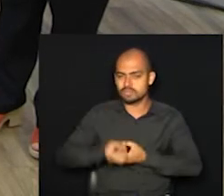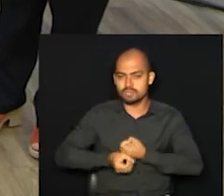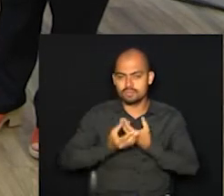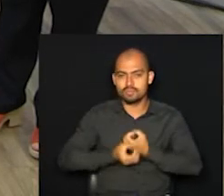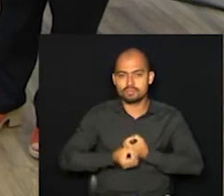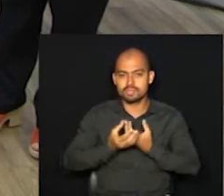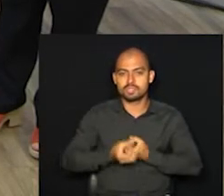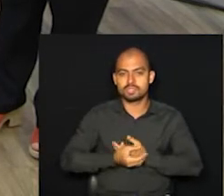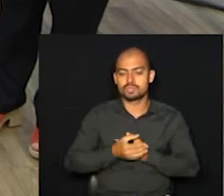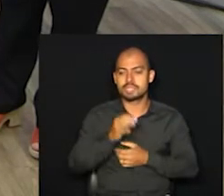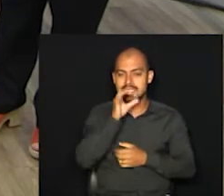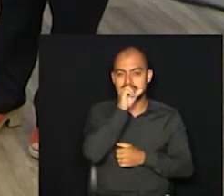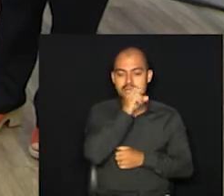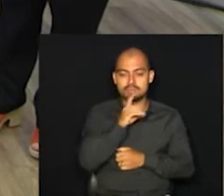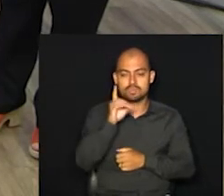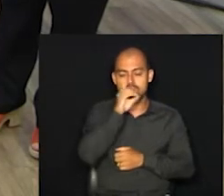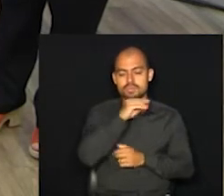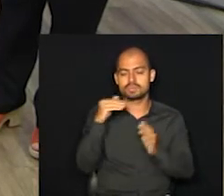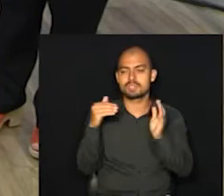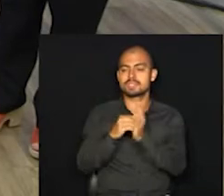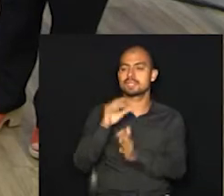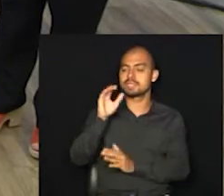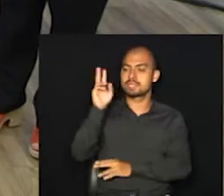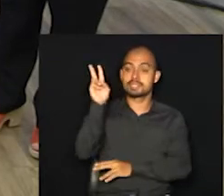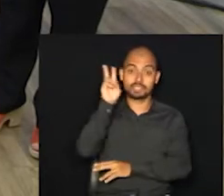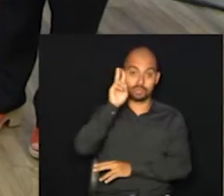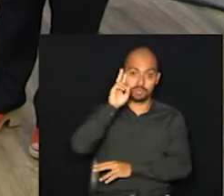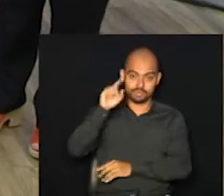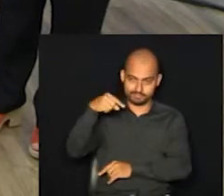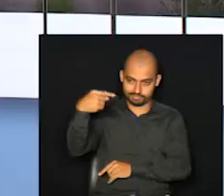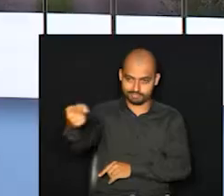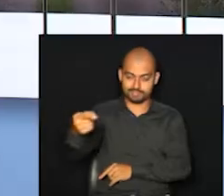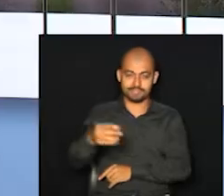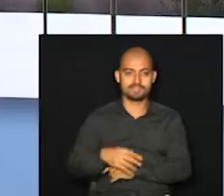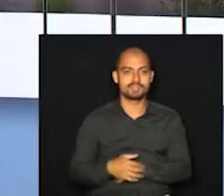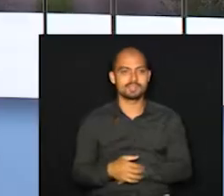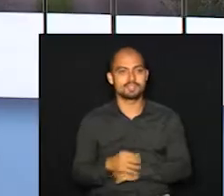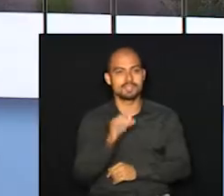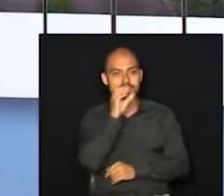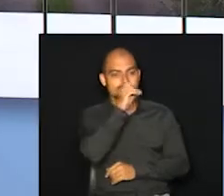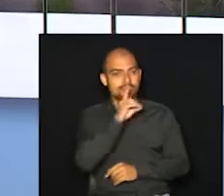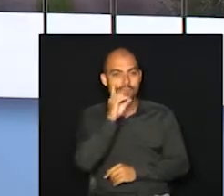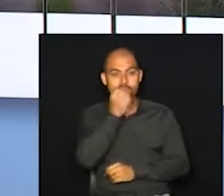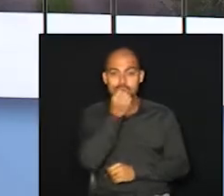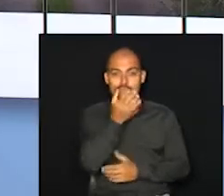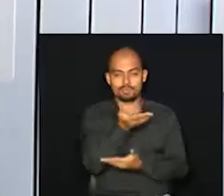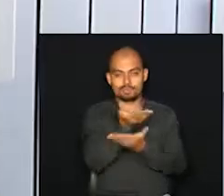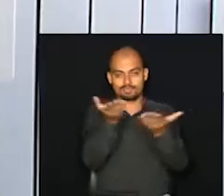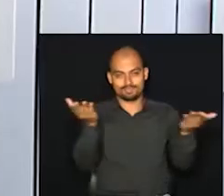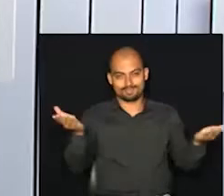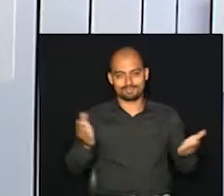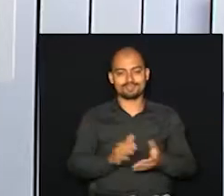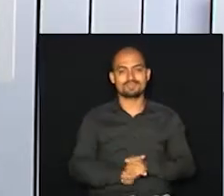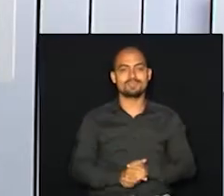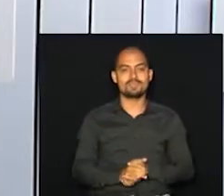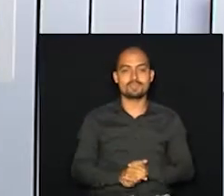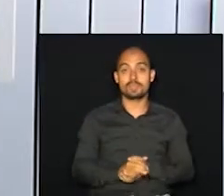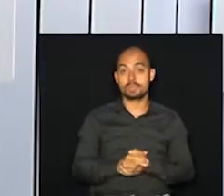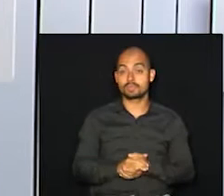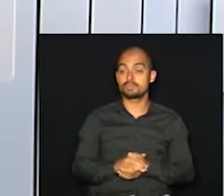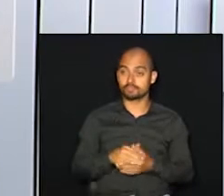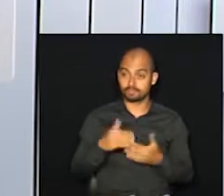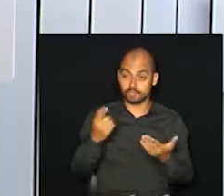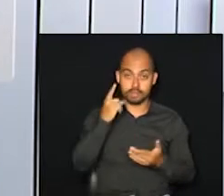informações. Ótimo fim de semana e até segunda-feira. Até segunda-feira, então, e um bom fim de semana para você. Tá certo. Então, a Minabreu, que